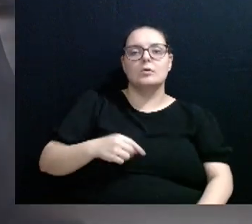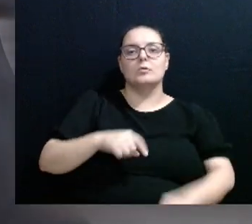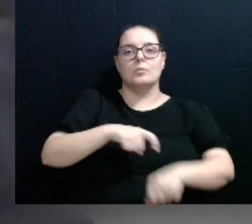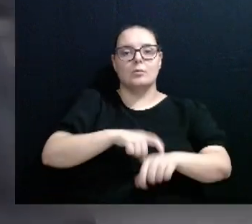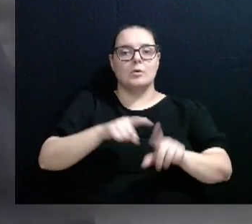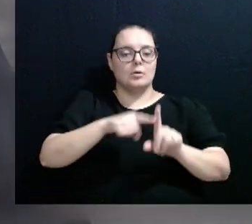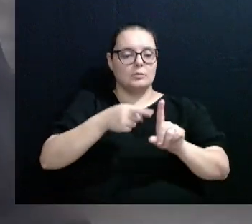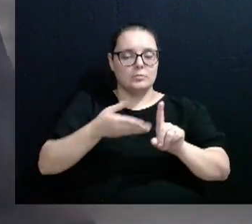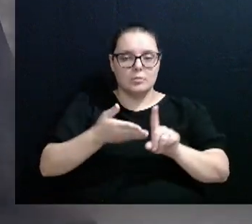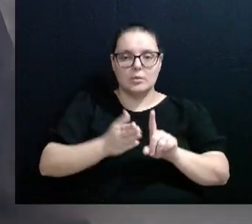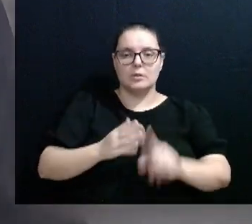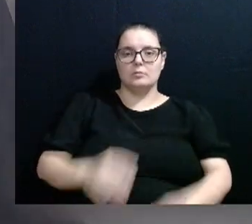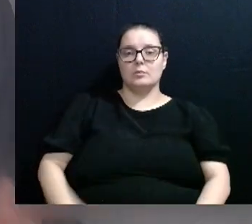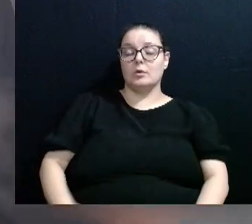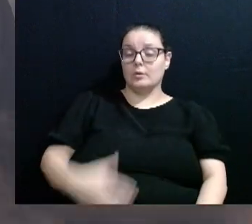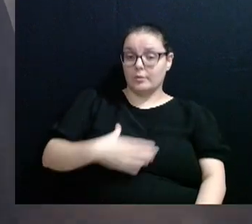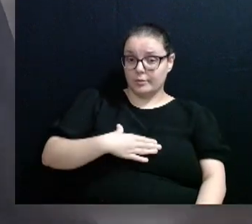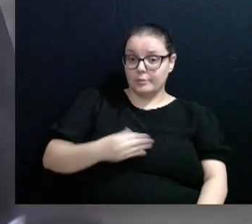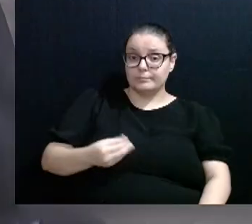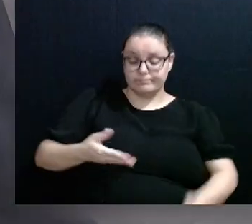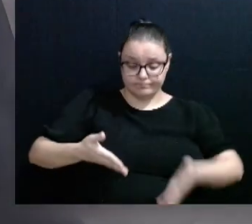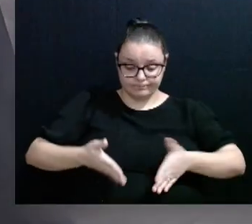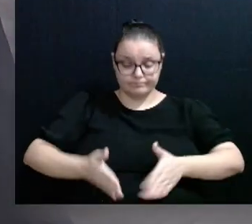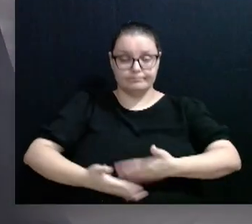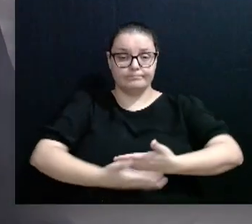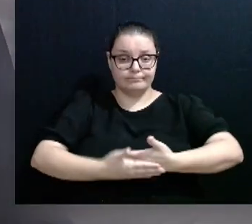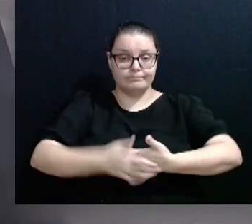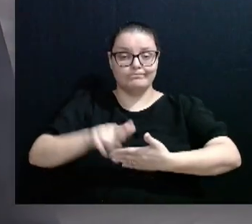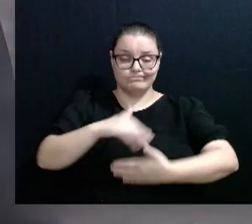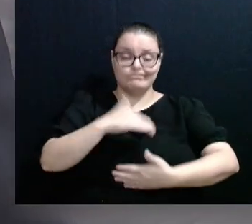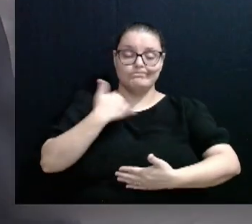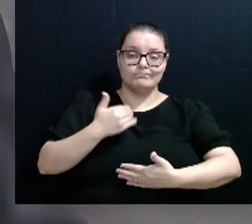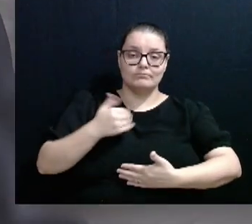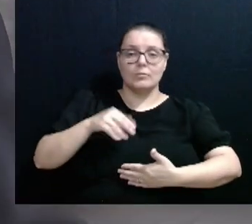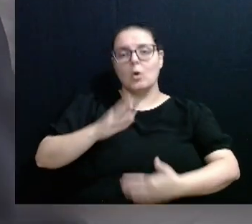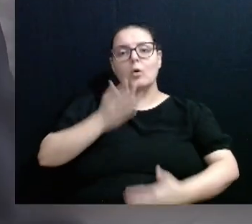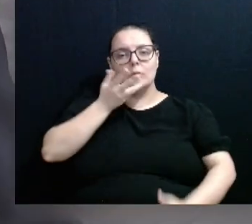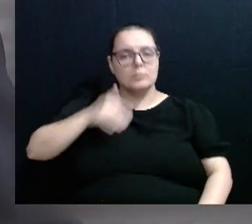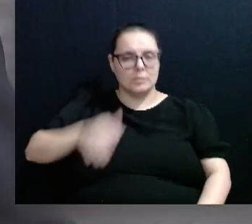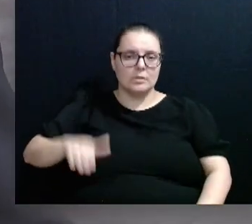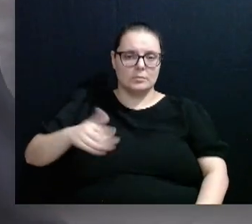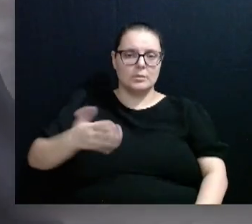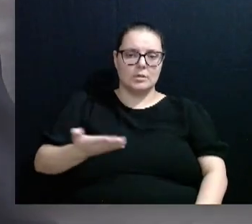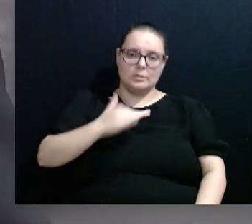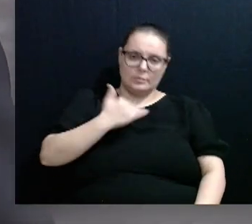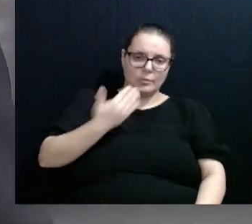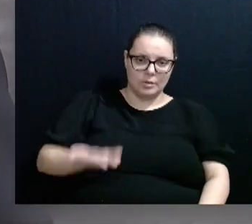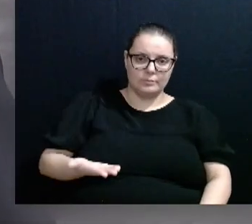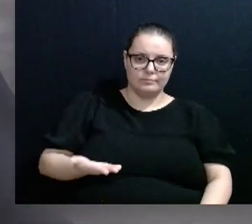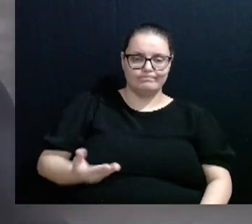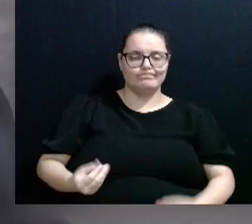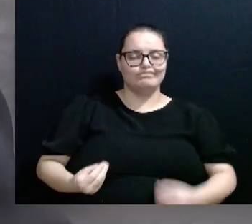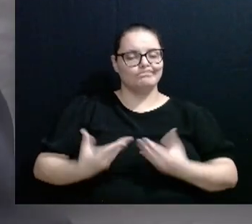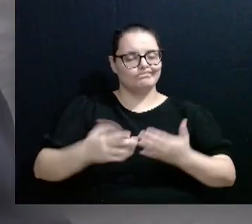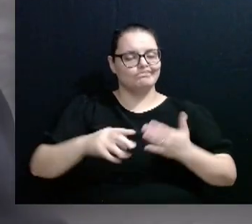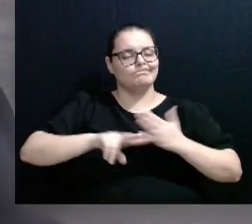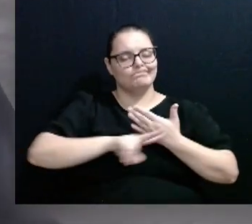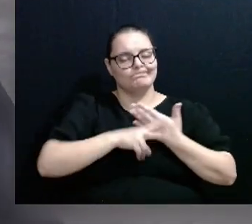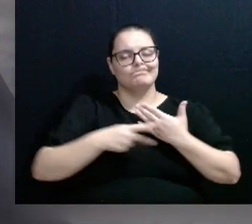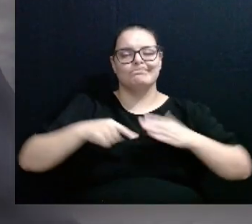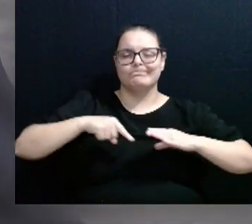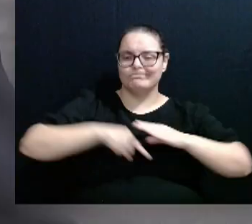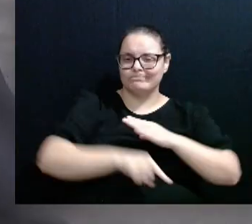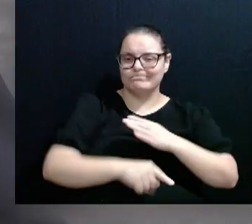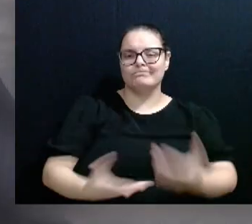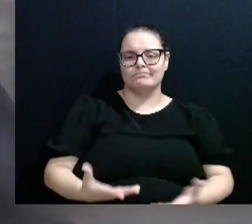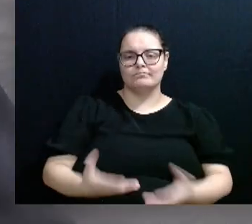que praticamente nasce e depois morre, ou mesmo durante a infância. Isso acaba trazendo impactos profundos para a